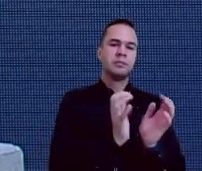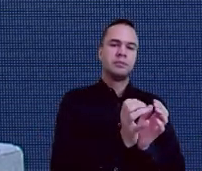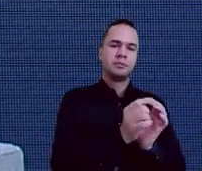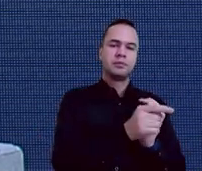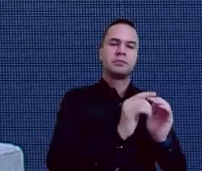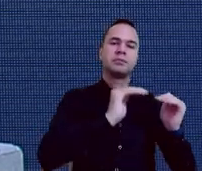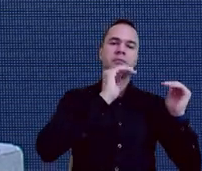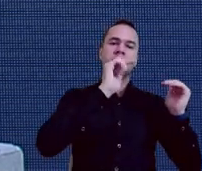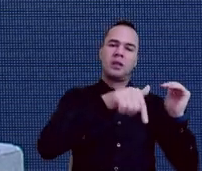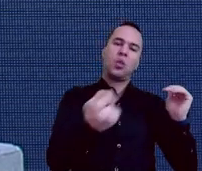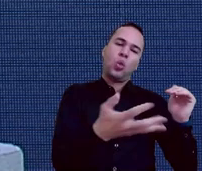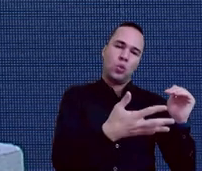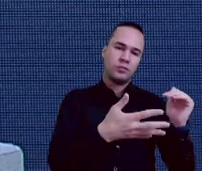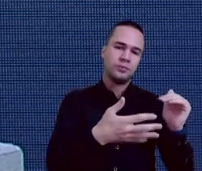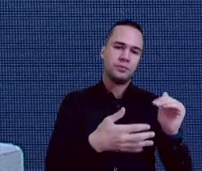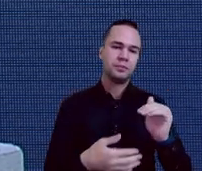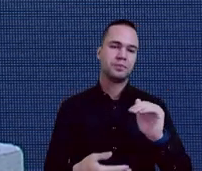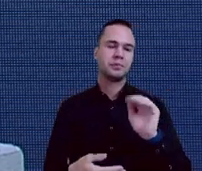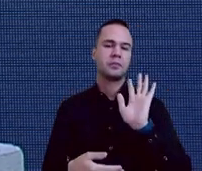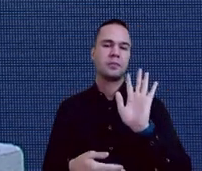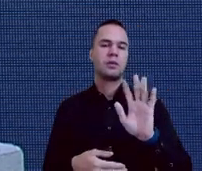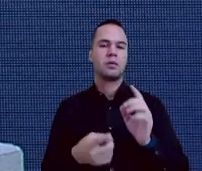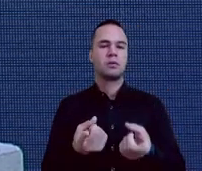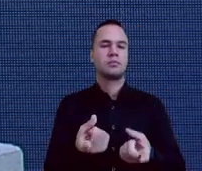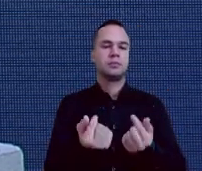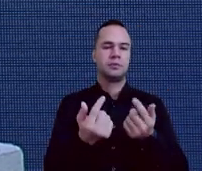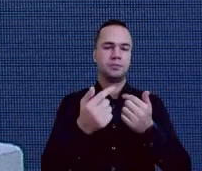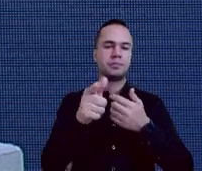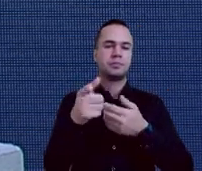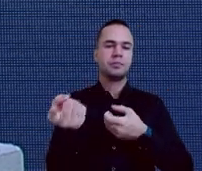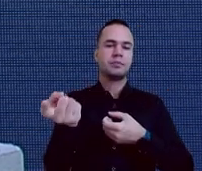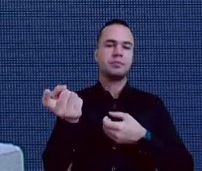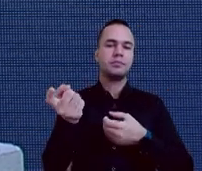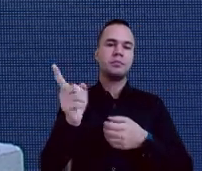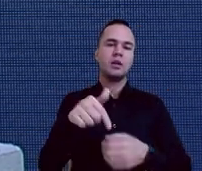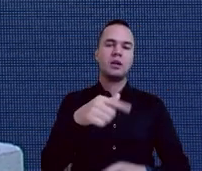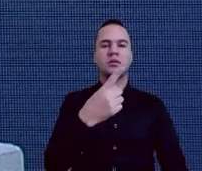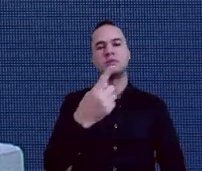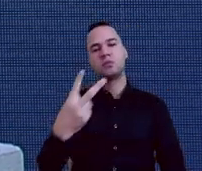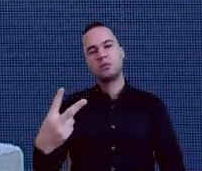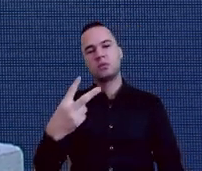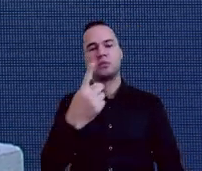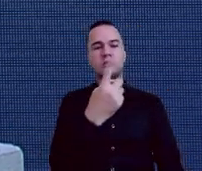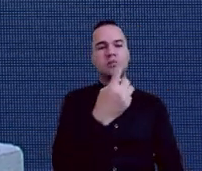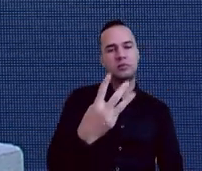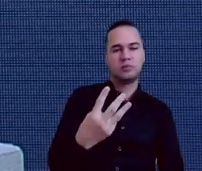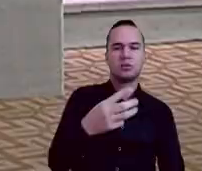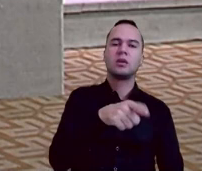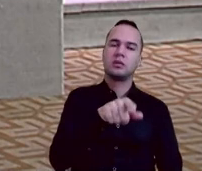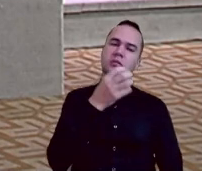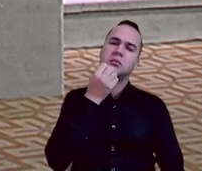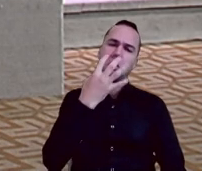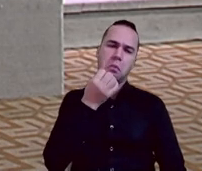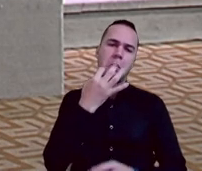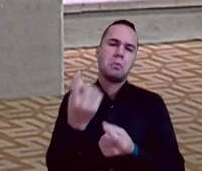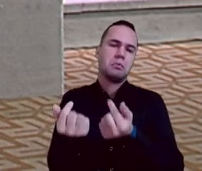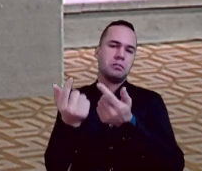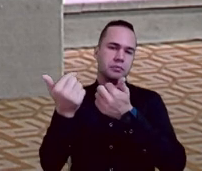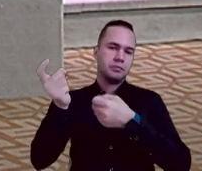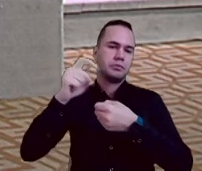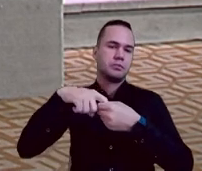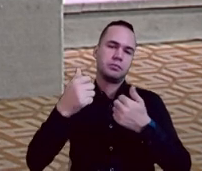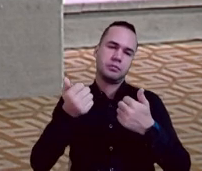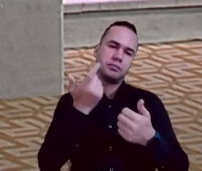mas esses Fundos que entraram lá em 12 13 tiveram um bom retornos e isso é um entregagável